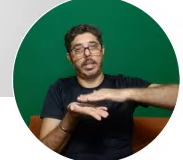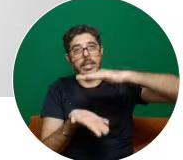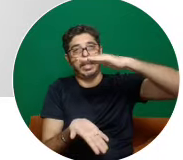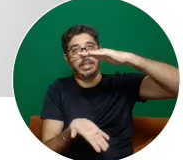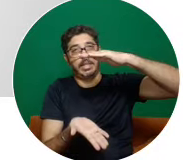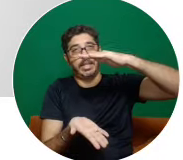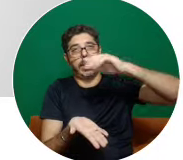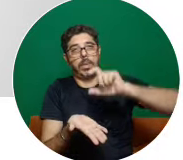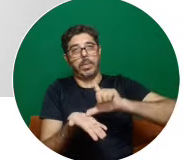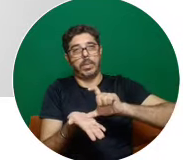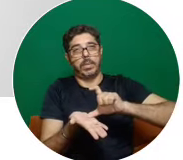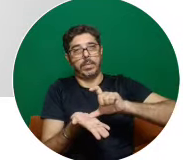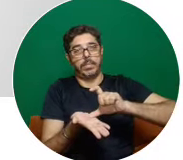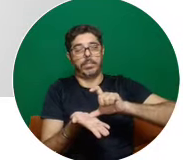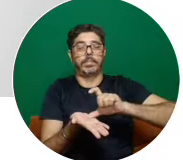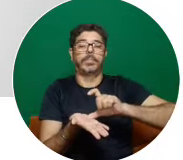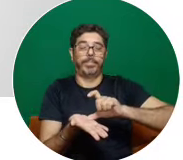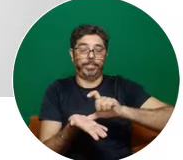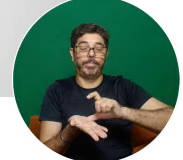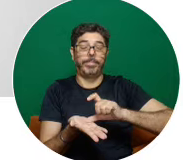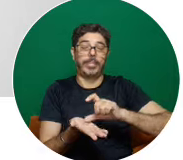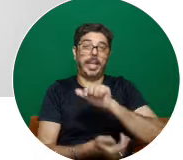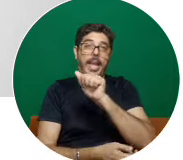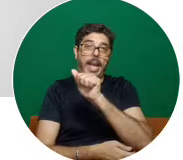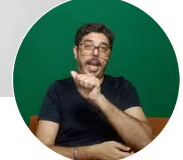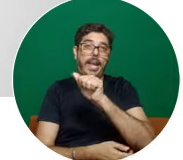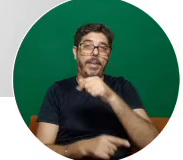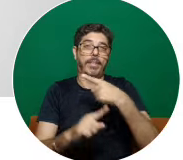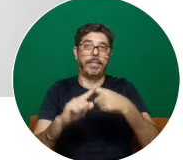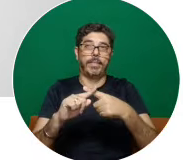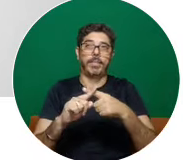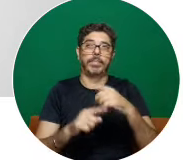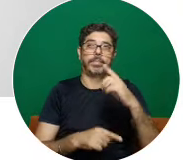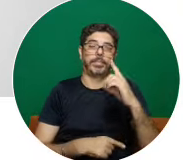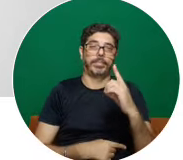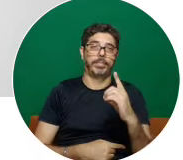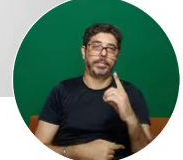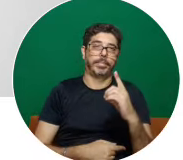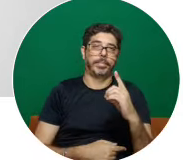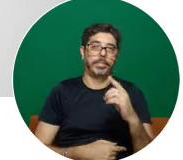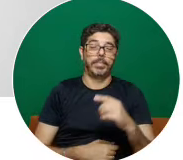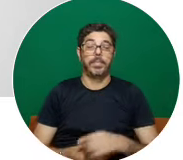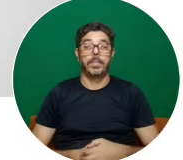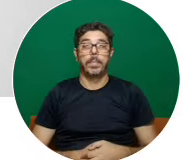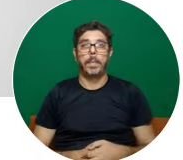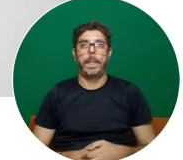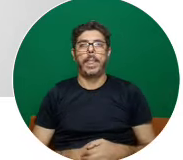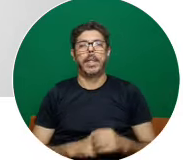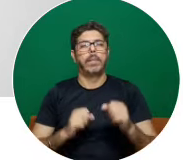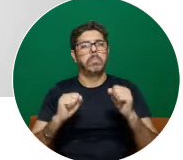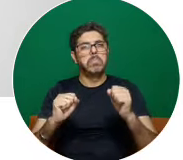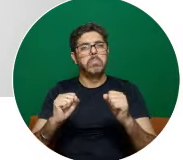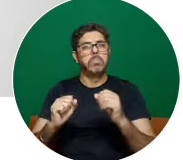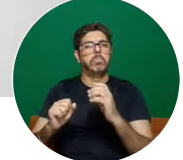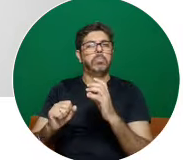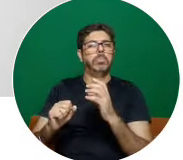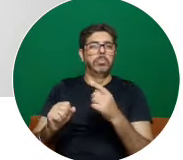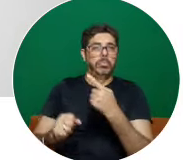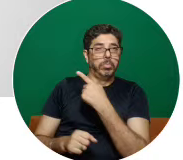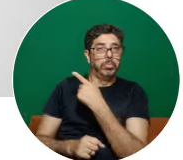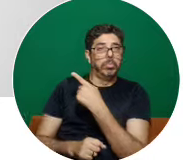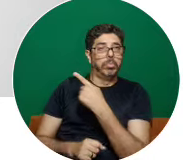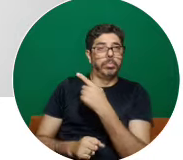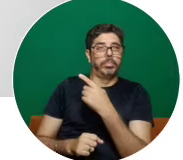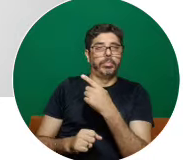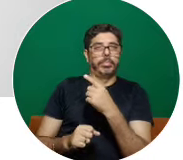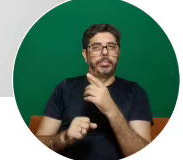placas do capacitor, ou seja, A vezes D. Então, a densidade de energia pode ser escrita simplesmente como a energia total dividida